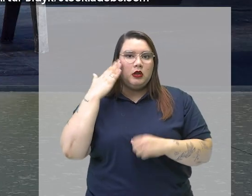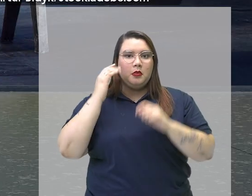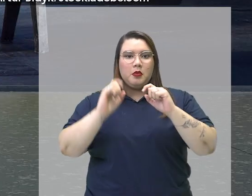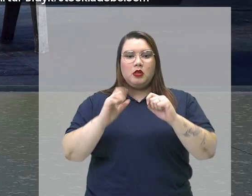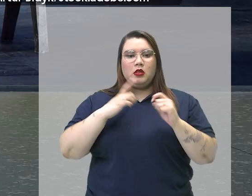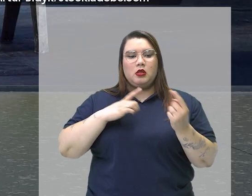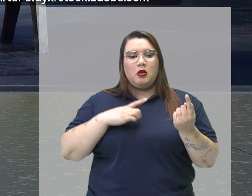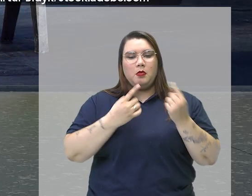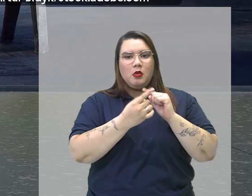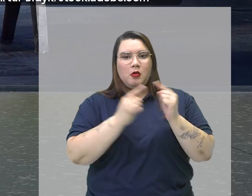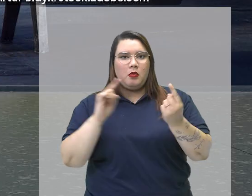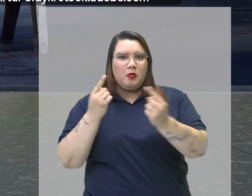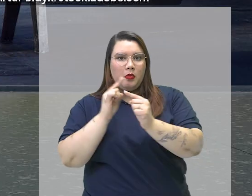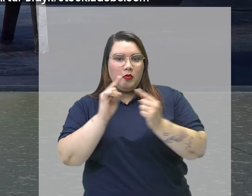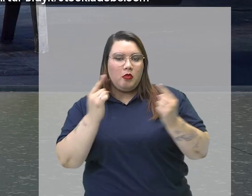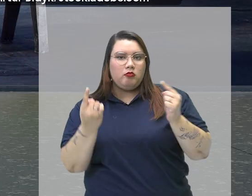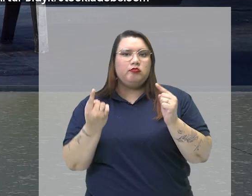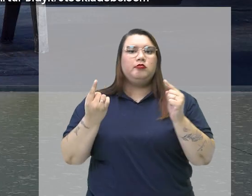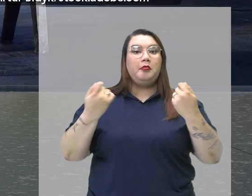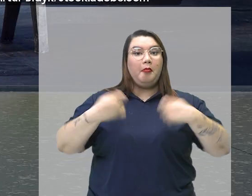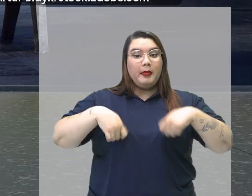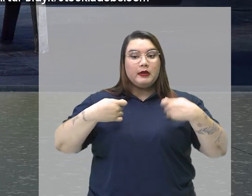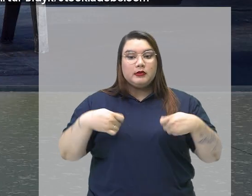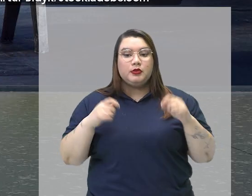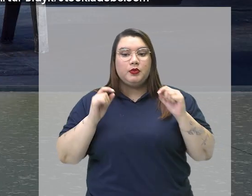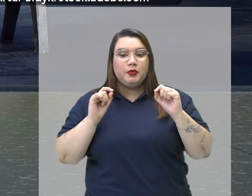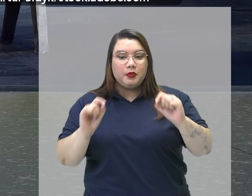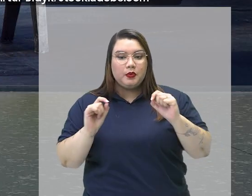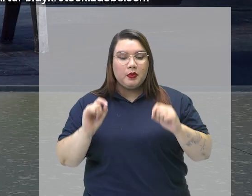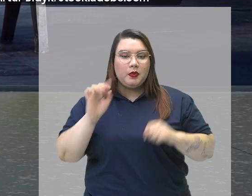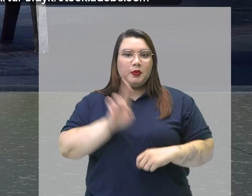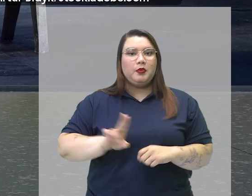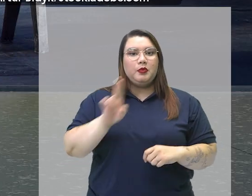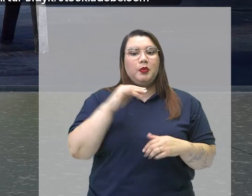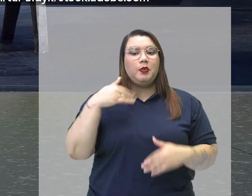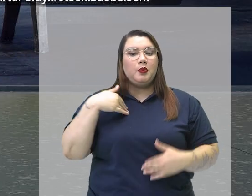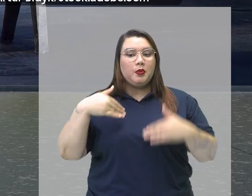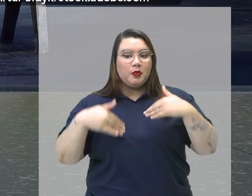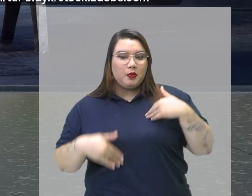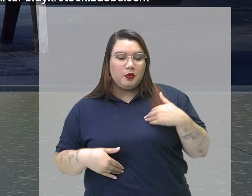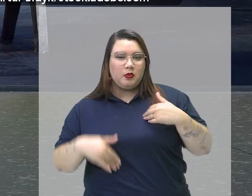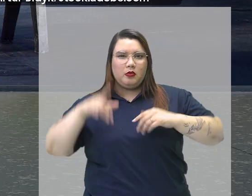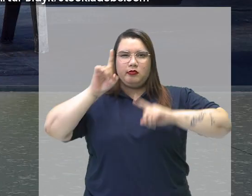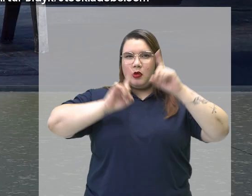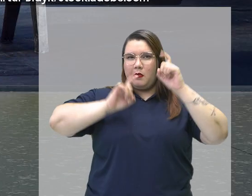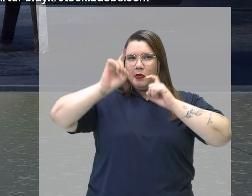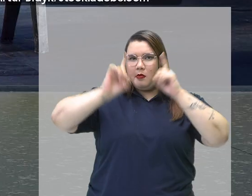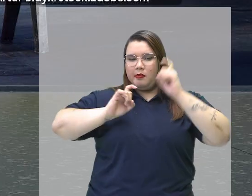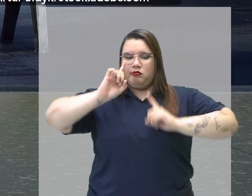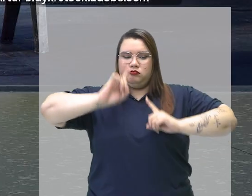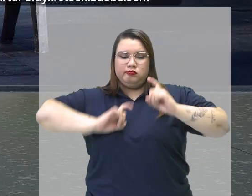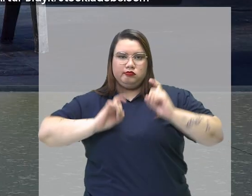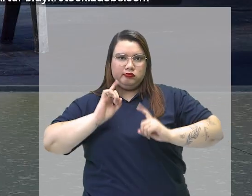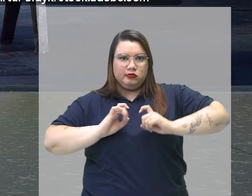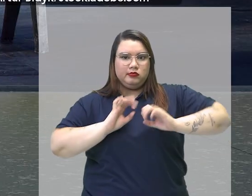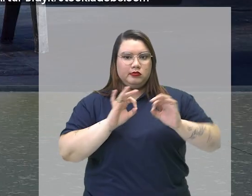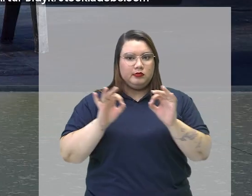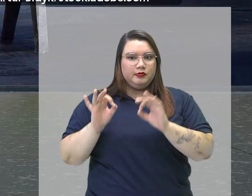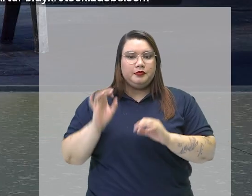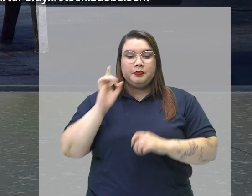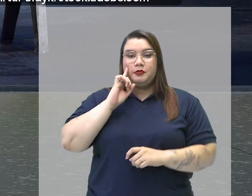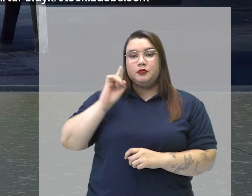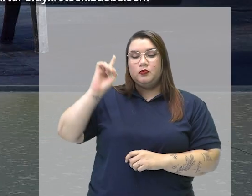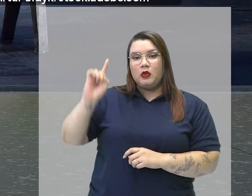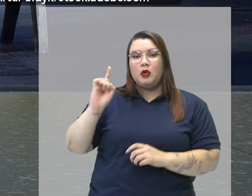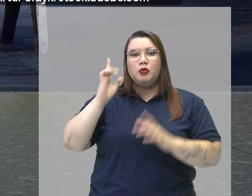para contracenar, né, para encenar, a gente precisa do quê? Do nosso corpo, das nossas expressões, não é mesmo? Então, olha